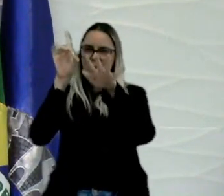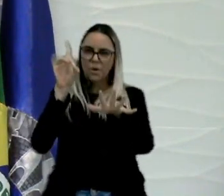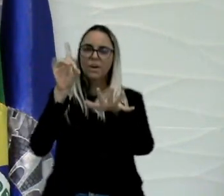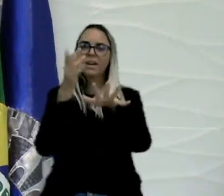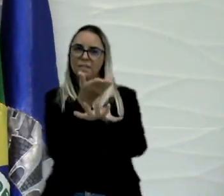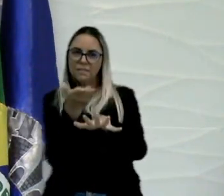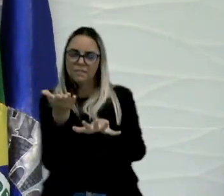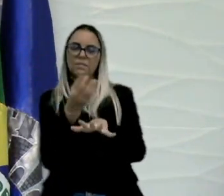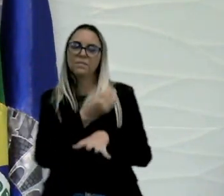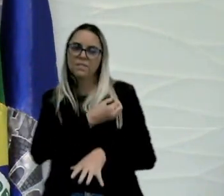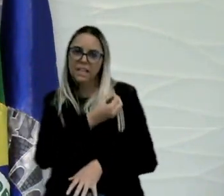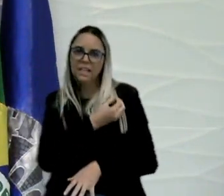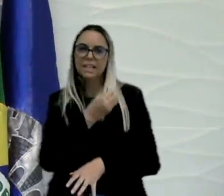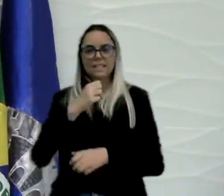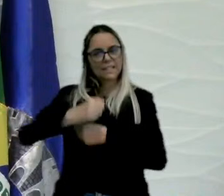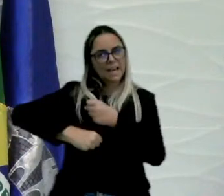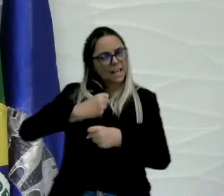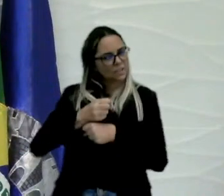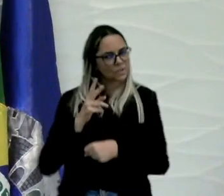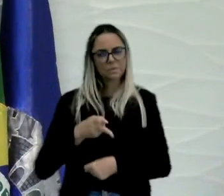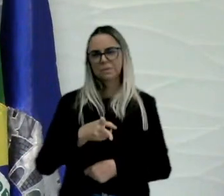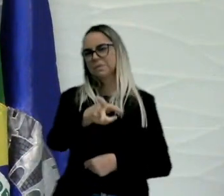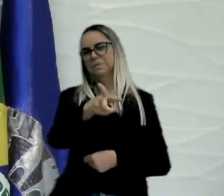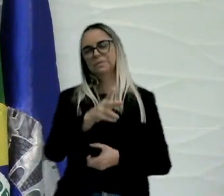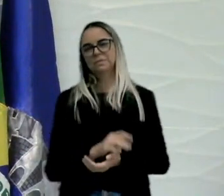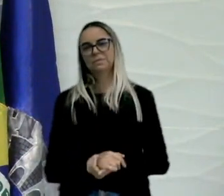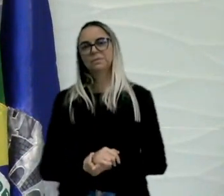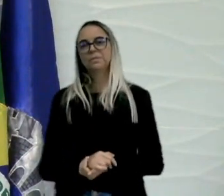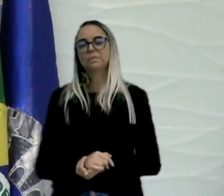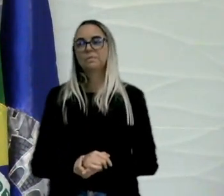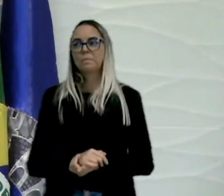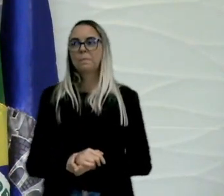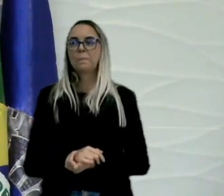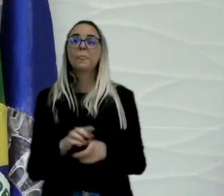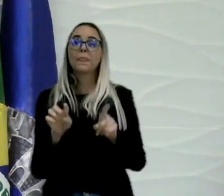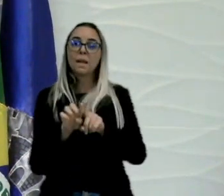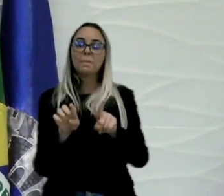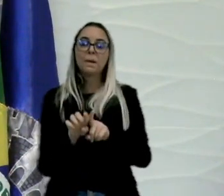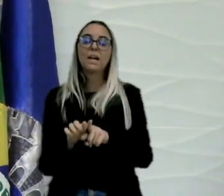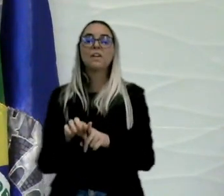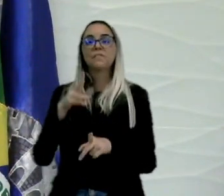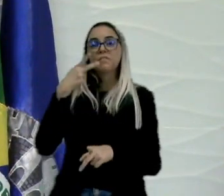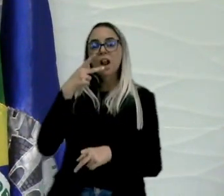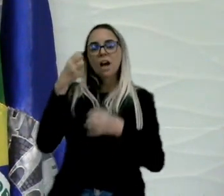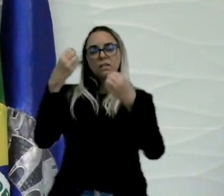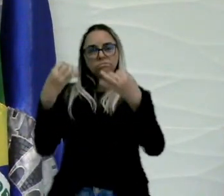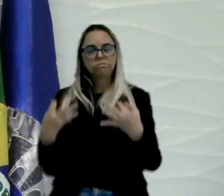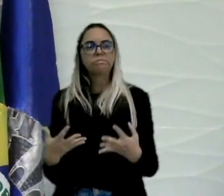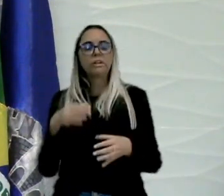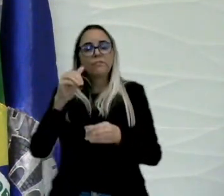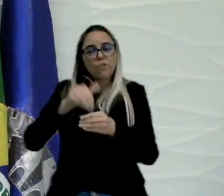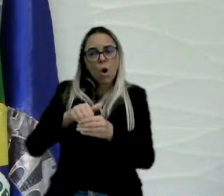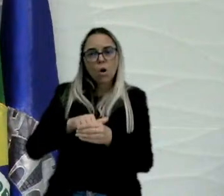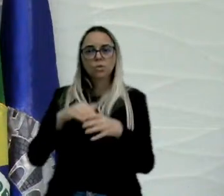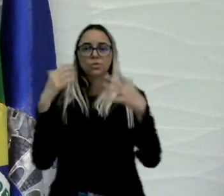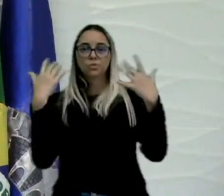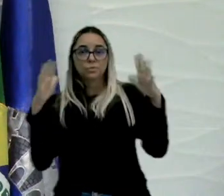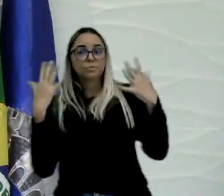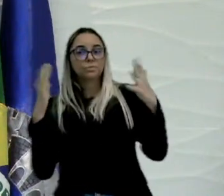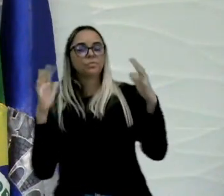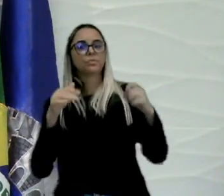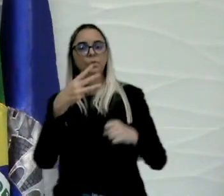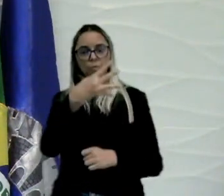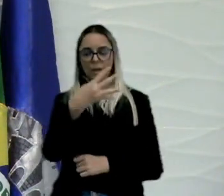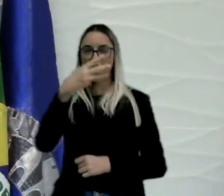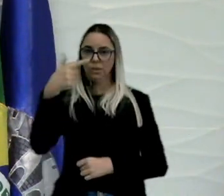proporcionando-lhe muitos anos de vida também senhor presidente quero falar aqui do voto de congratulação que coloquei pelos